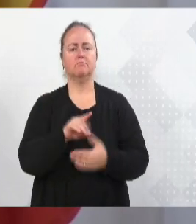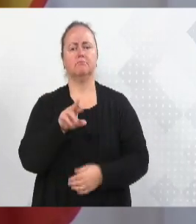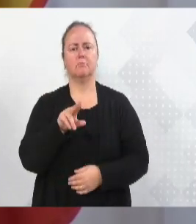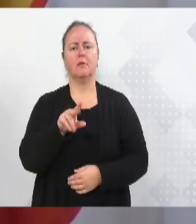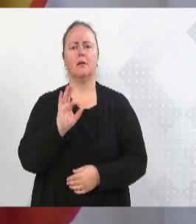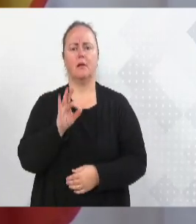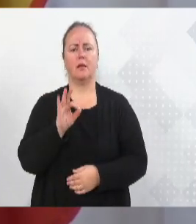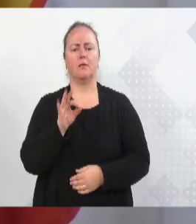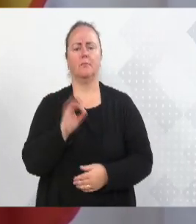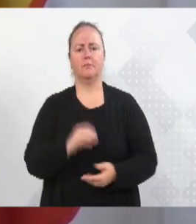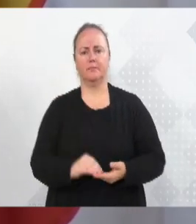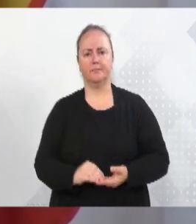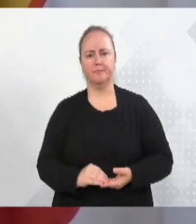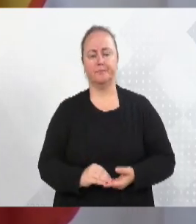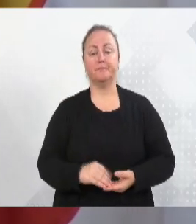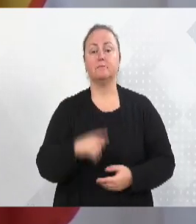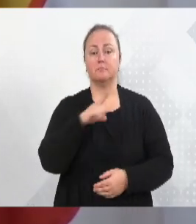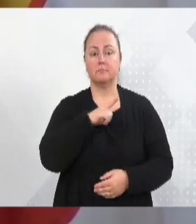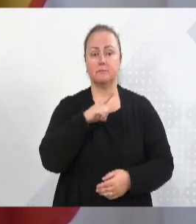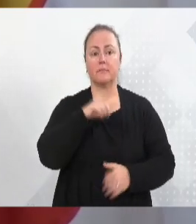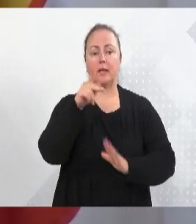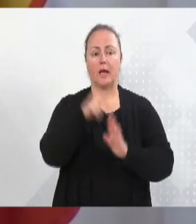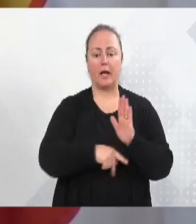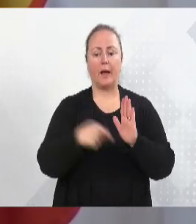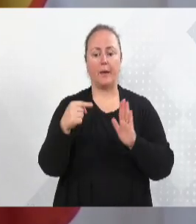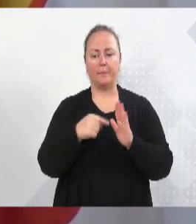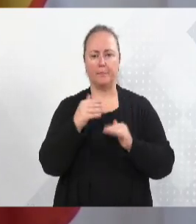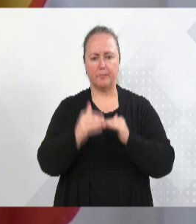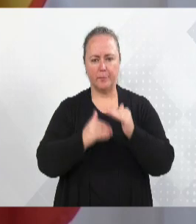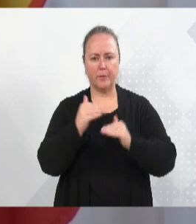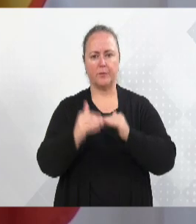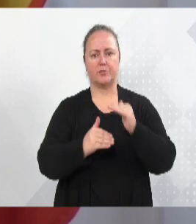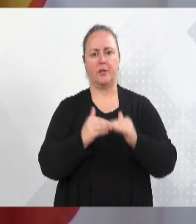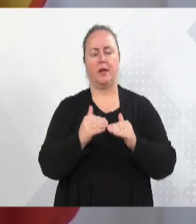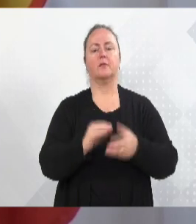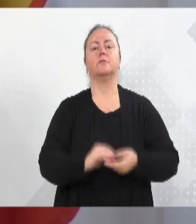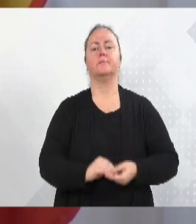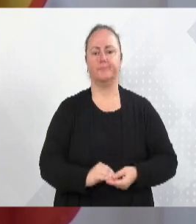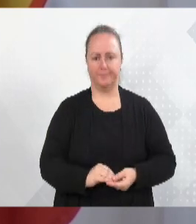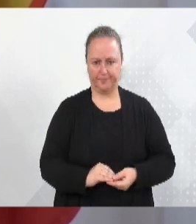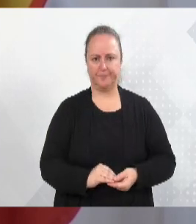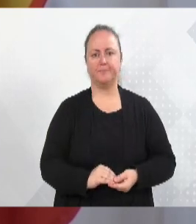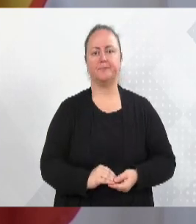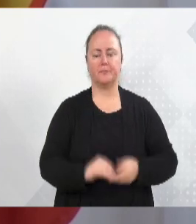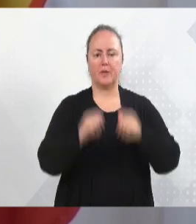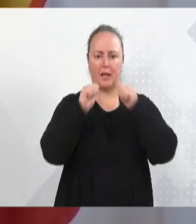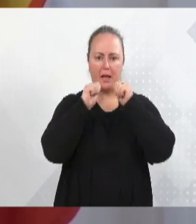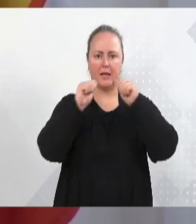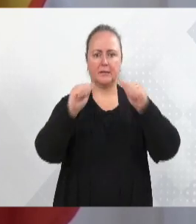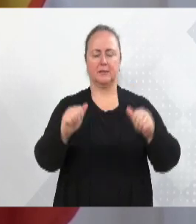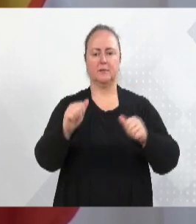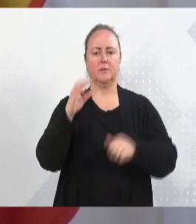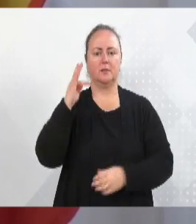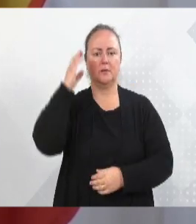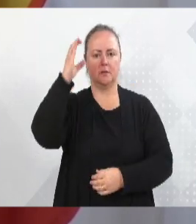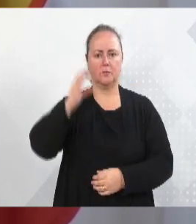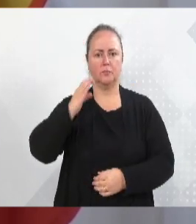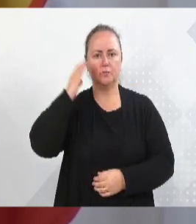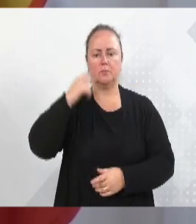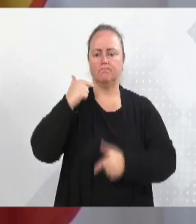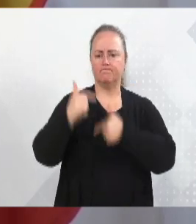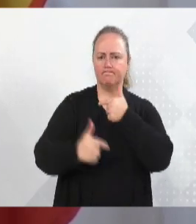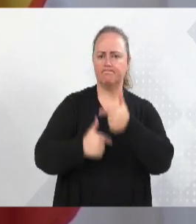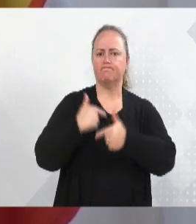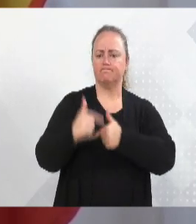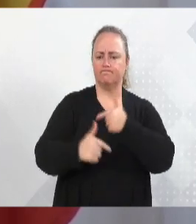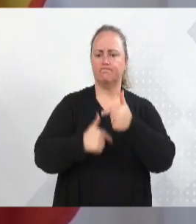agora, por conta de um projeto que foi desenvolvido aqui, onde a assessoria do vereador Tuca teve grande trabalho em cima disso também,